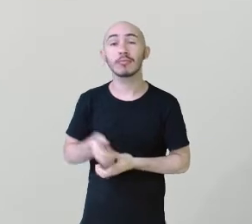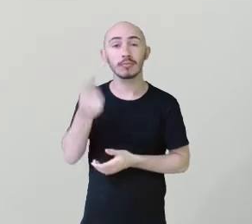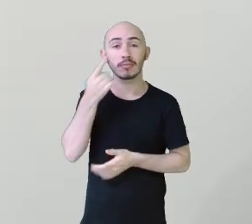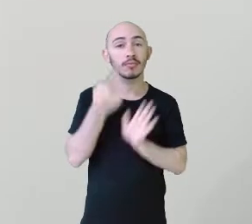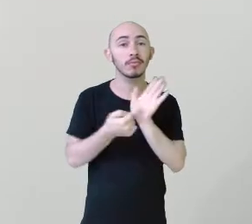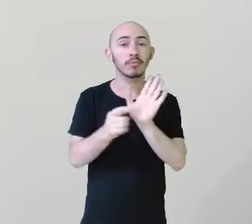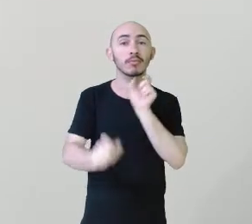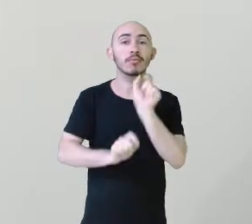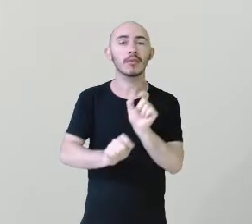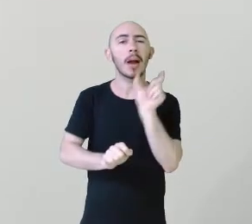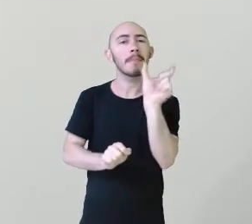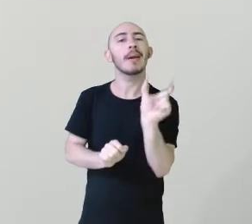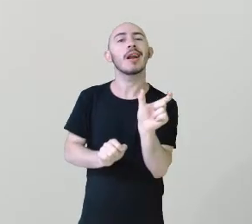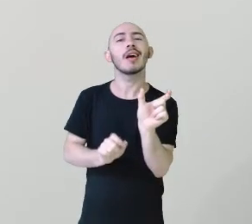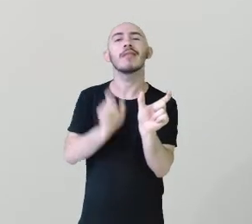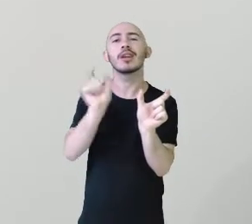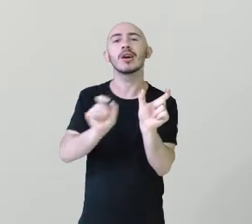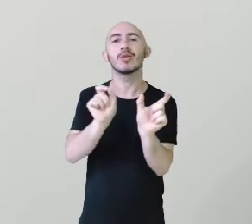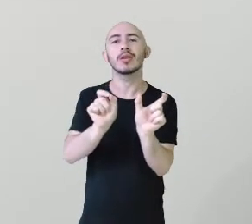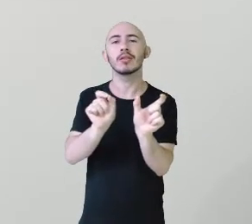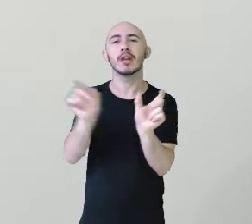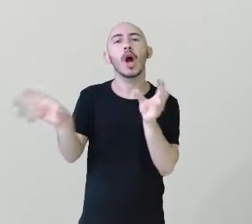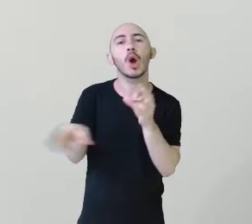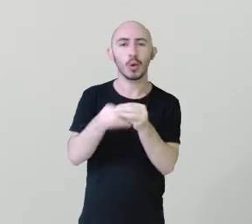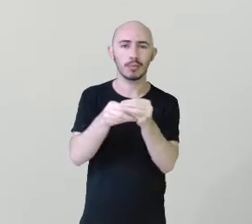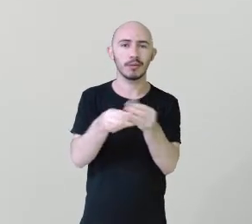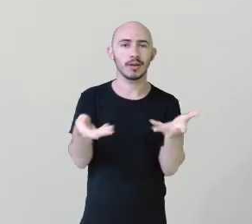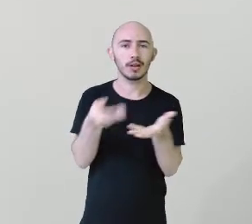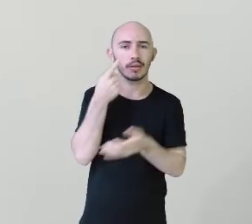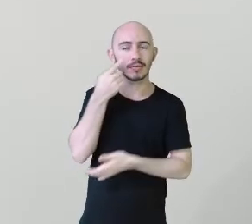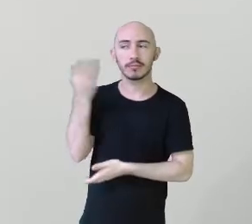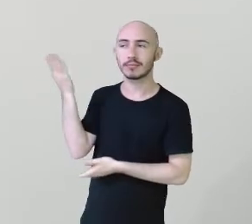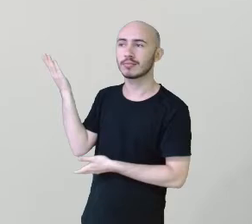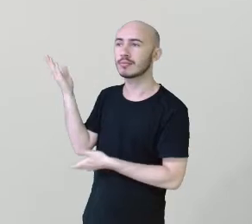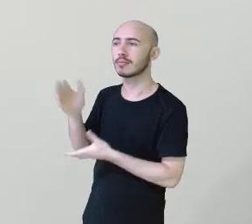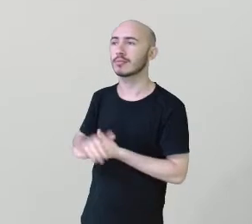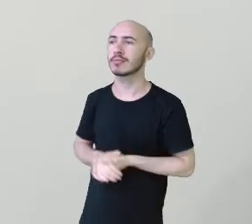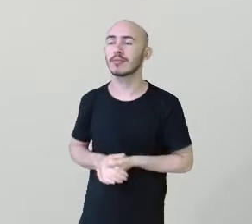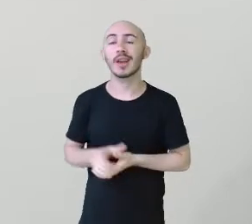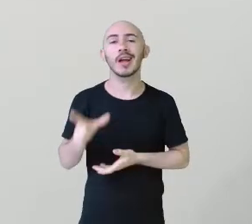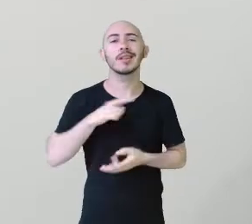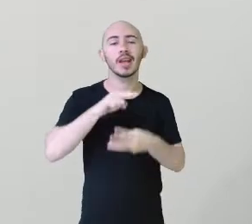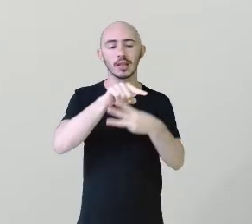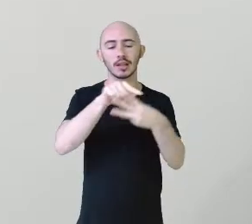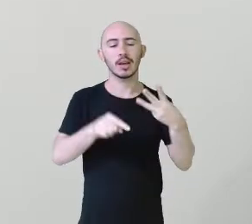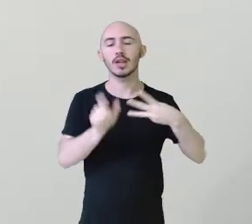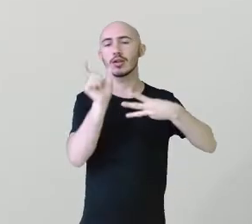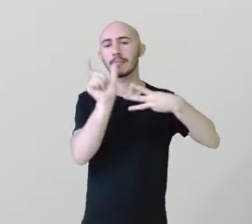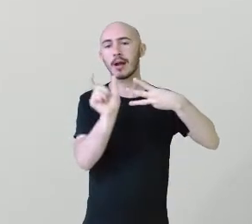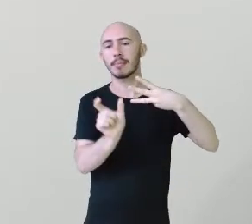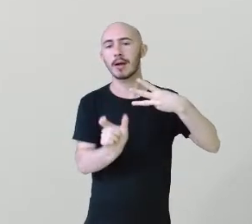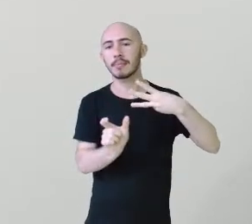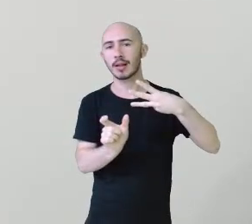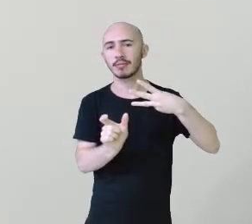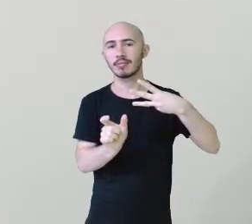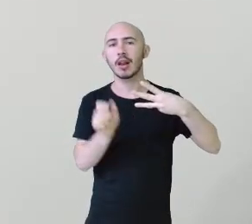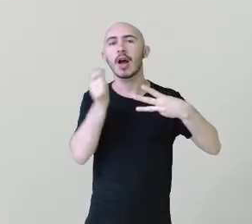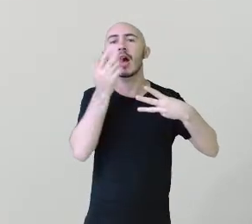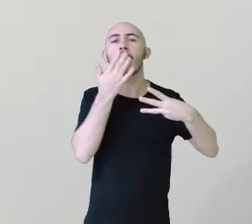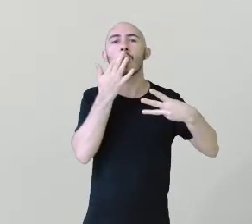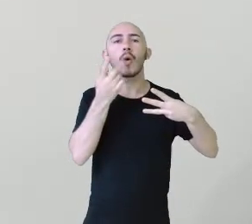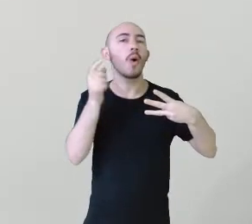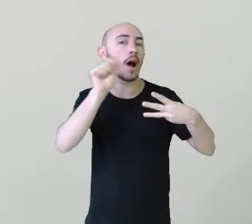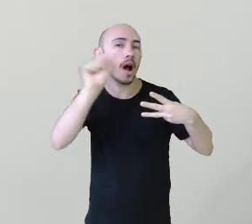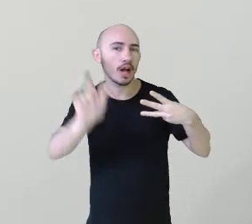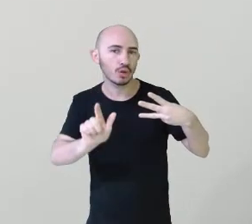para as palavras que complementam. Vocês vejam que ali eu coloquei também 3 palavras em destaques, né? Estão escritas na